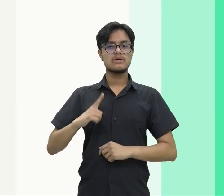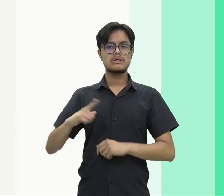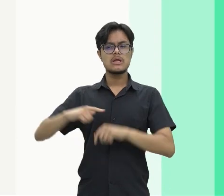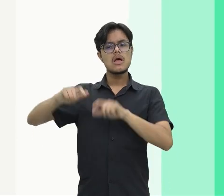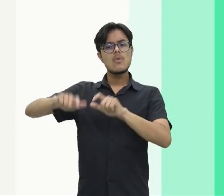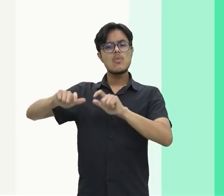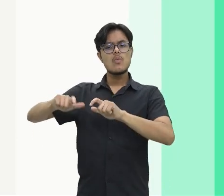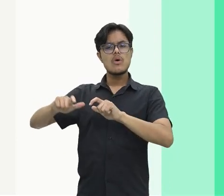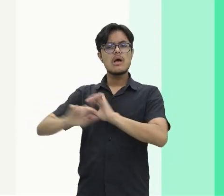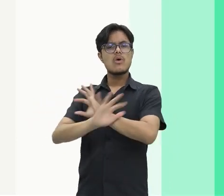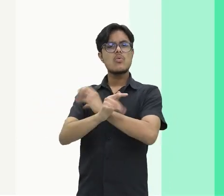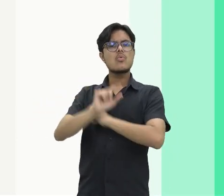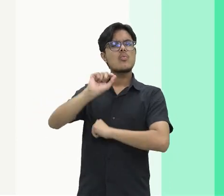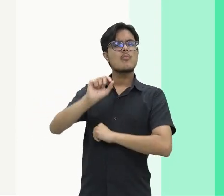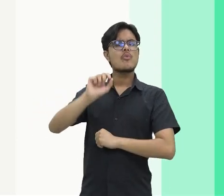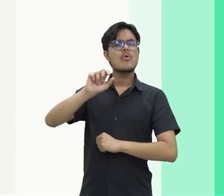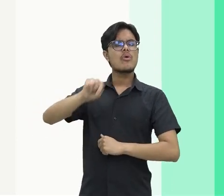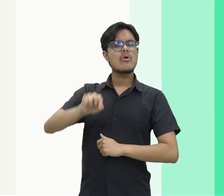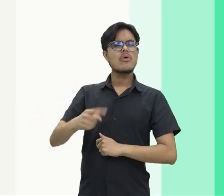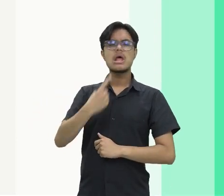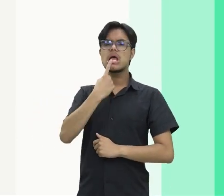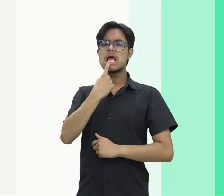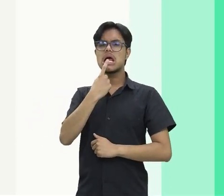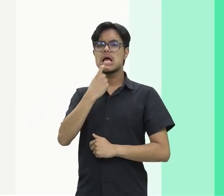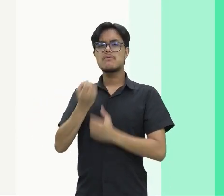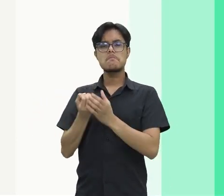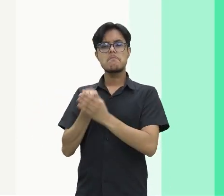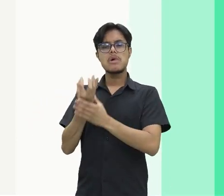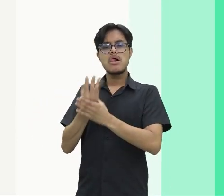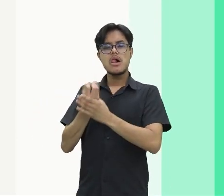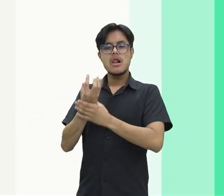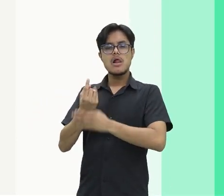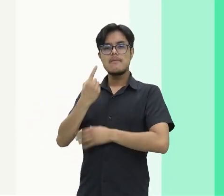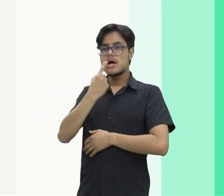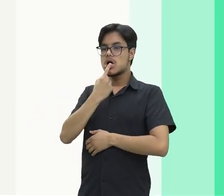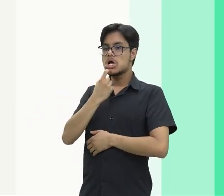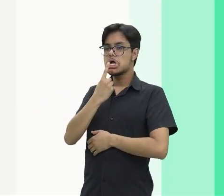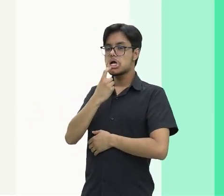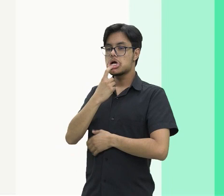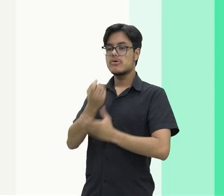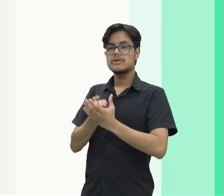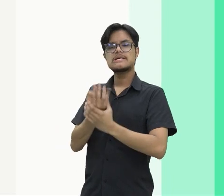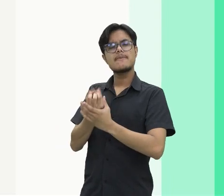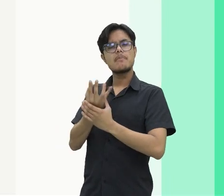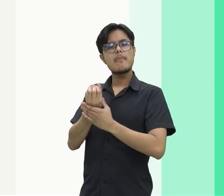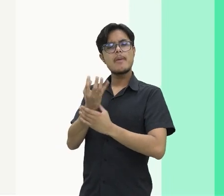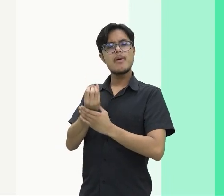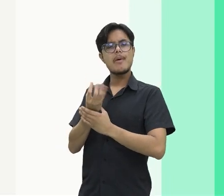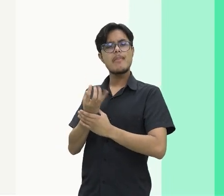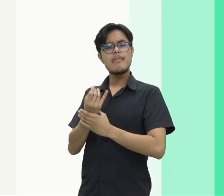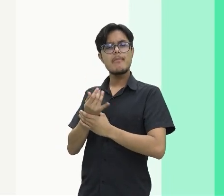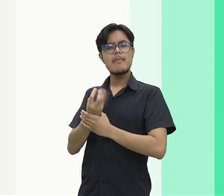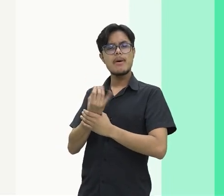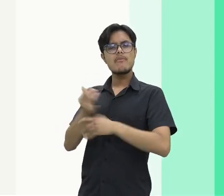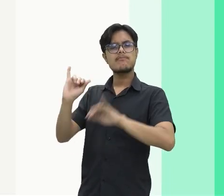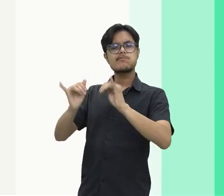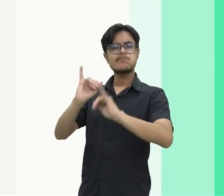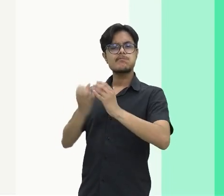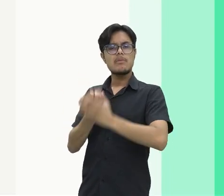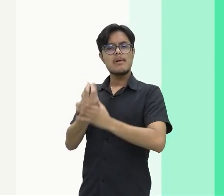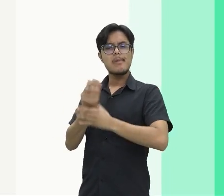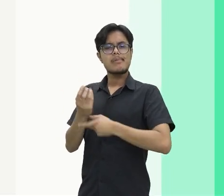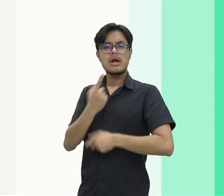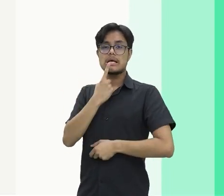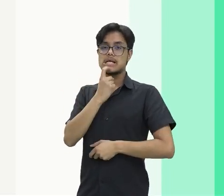formação da medula vermelha, né, como você pode observar aí na nossa imagem, que é justamente o que vai ajudar naquela produção das células do